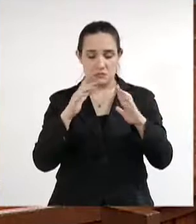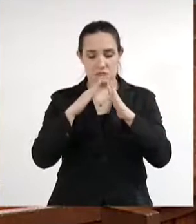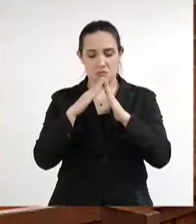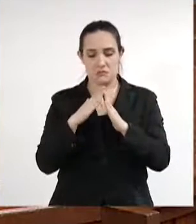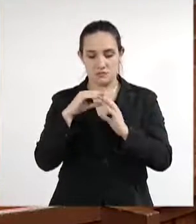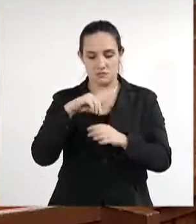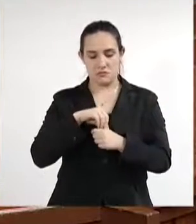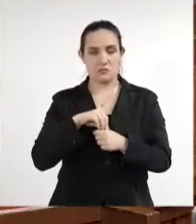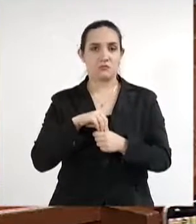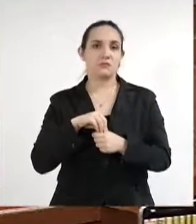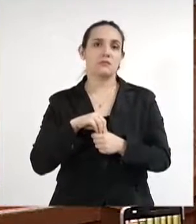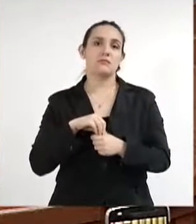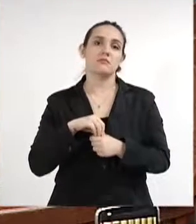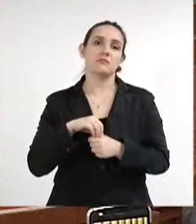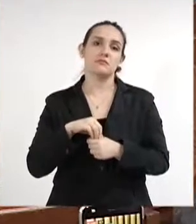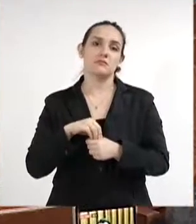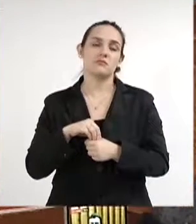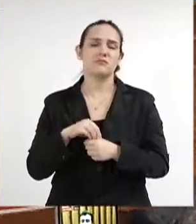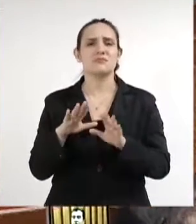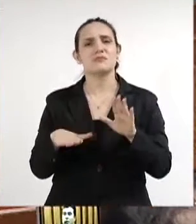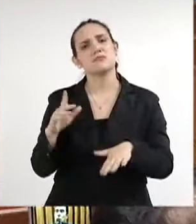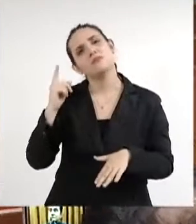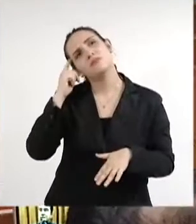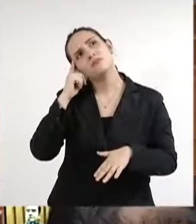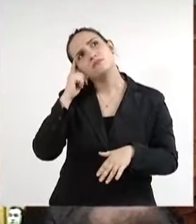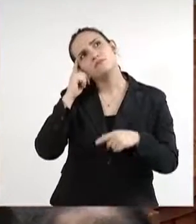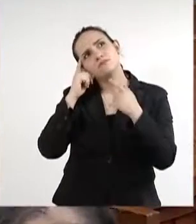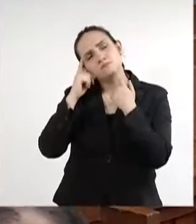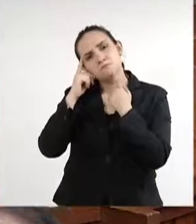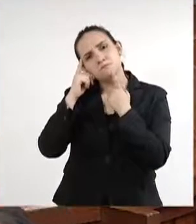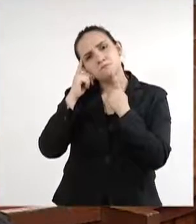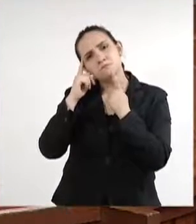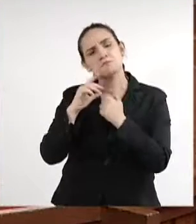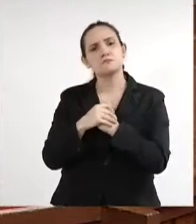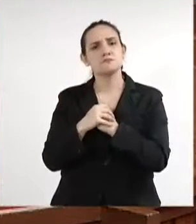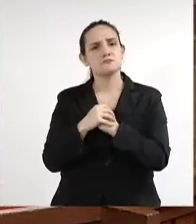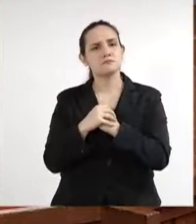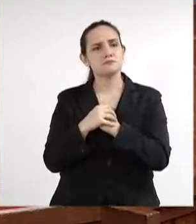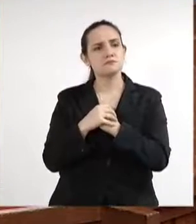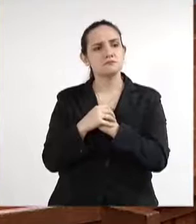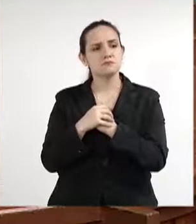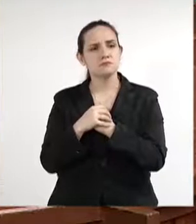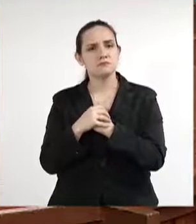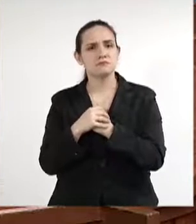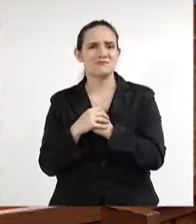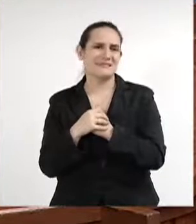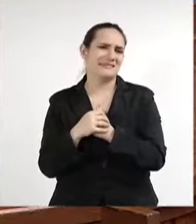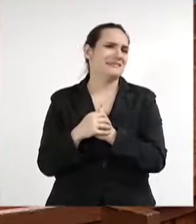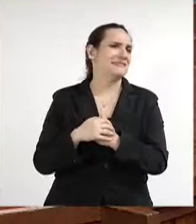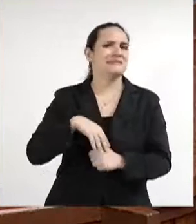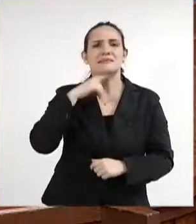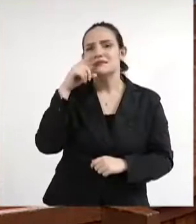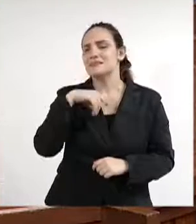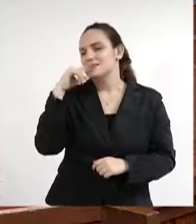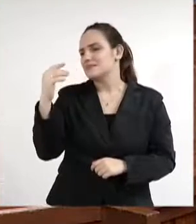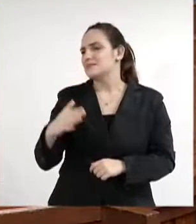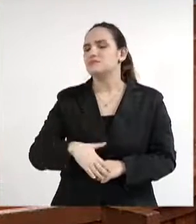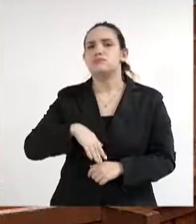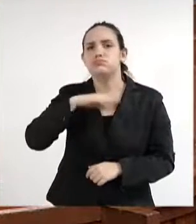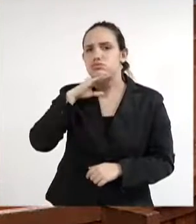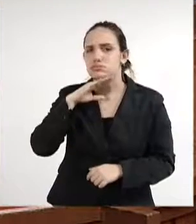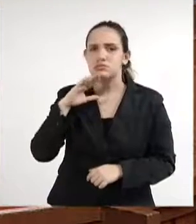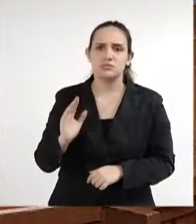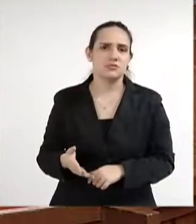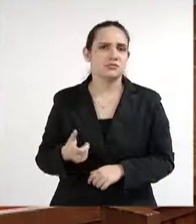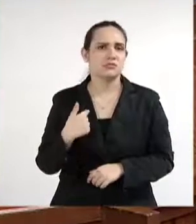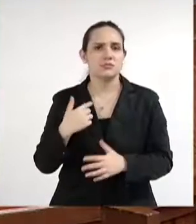casa, deve ter pensado em algum instante: ah, não dá mais,